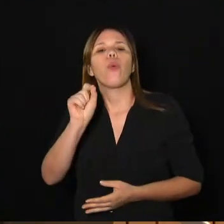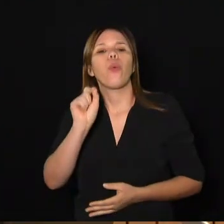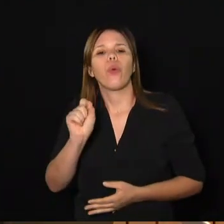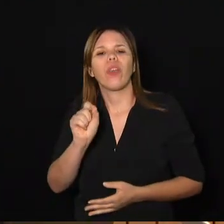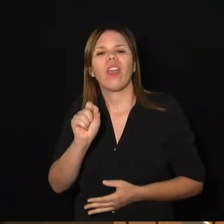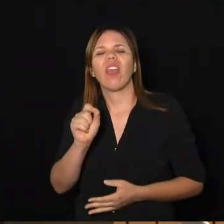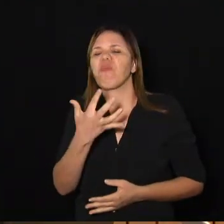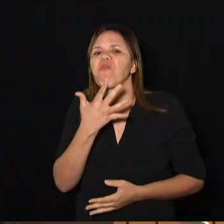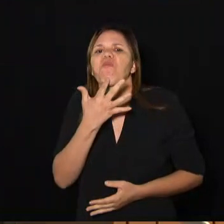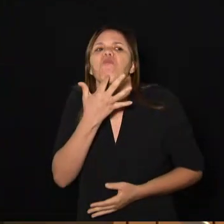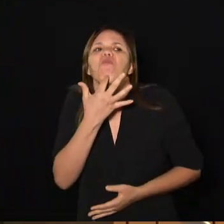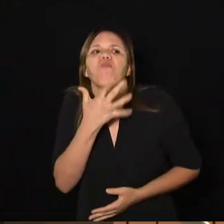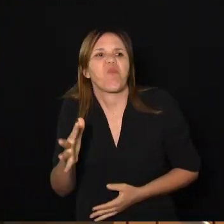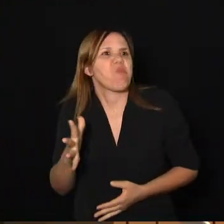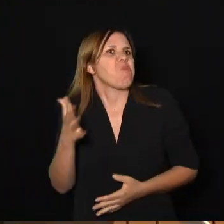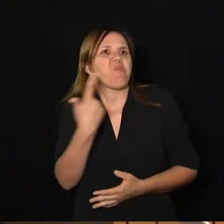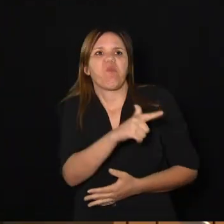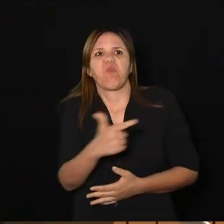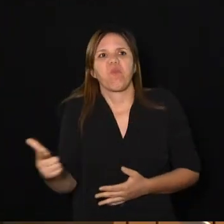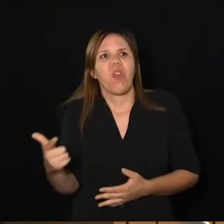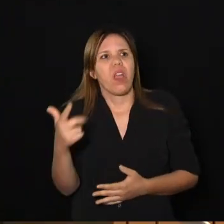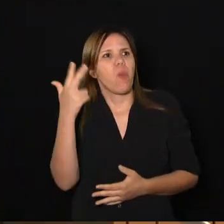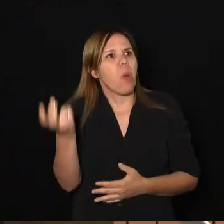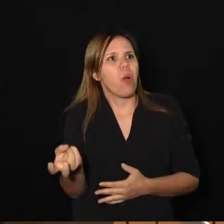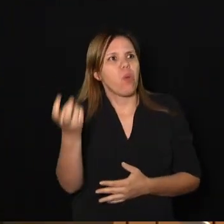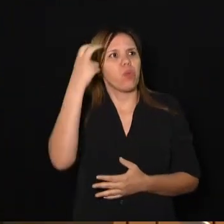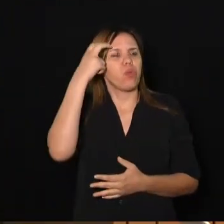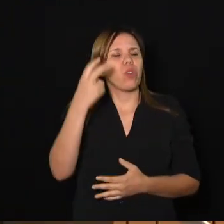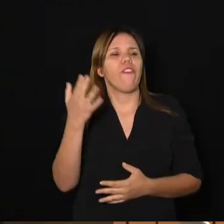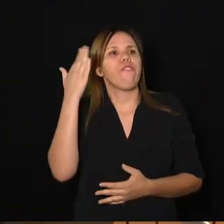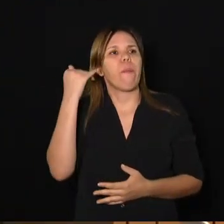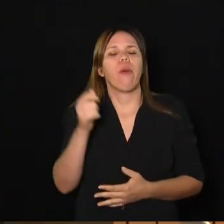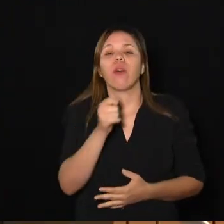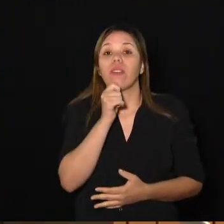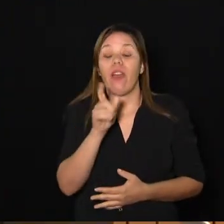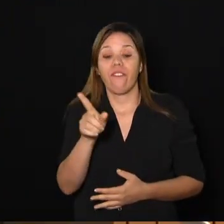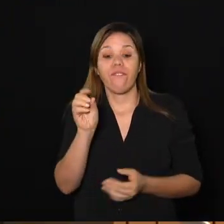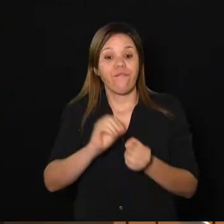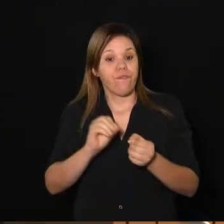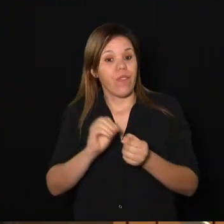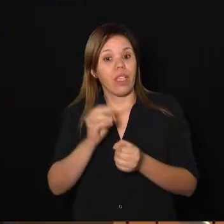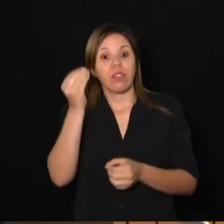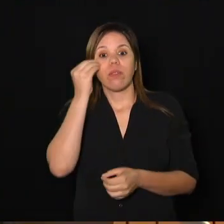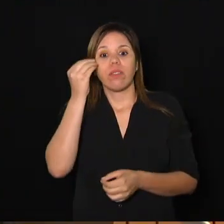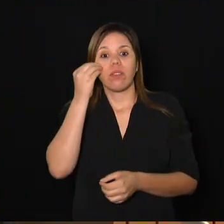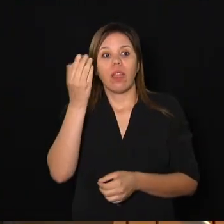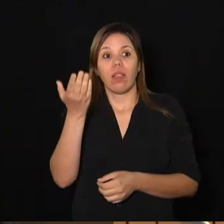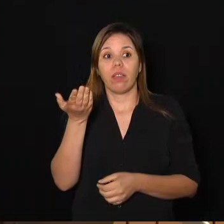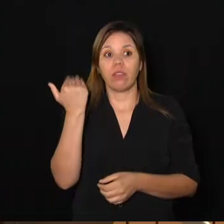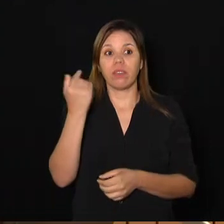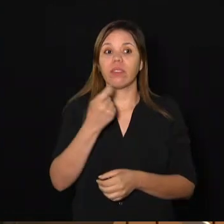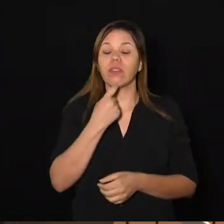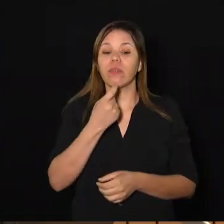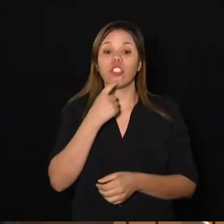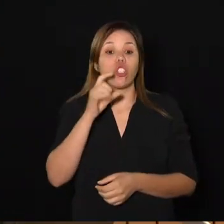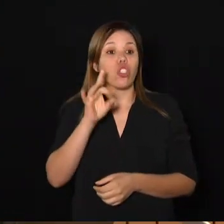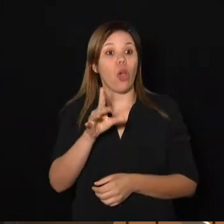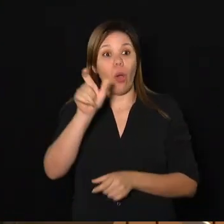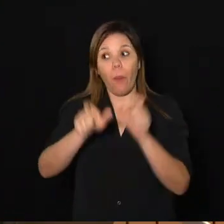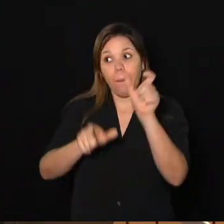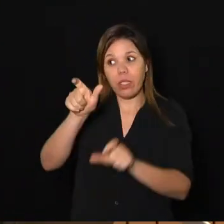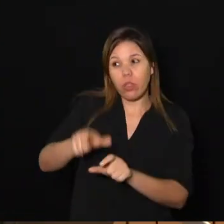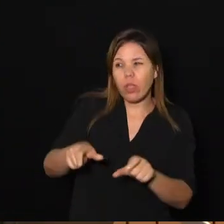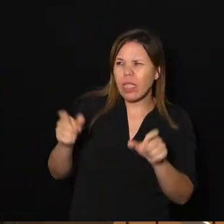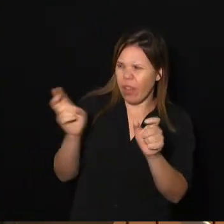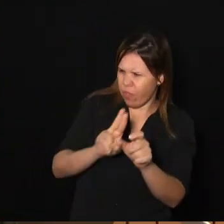desconhecido é uma questão de cultura nós fizemos um teste no centro de Campinas só com pessoas que estavam de